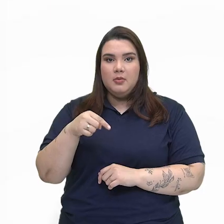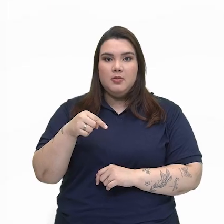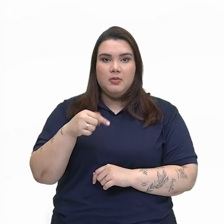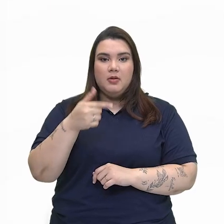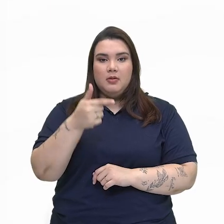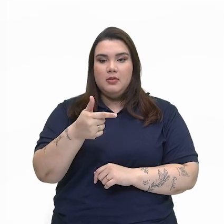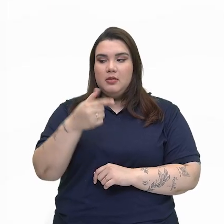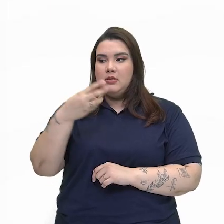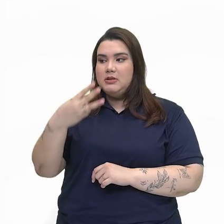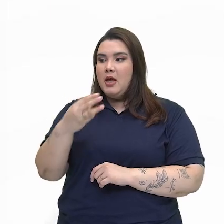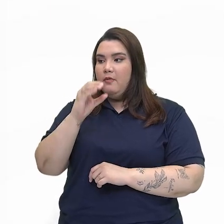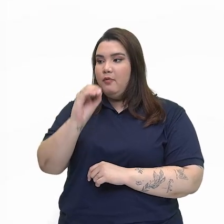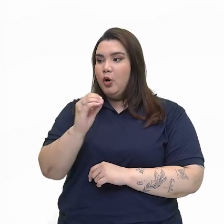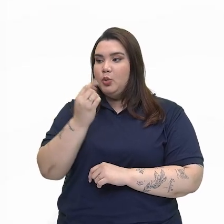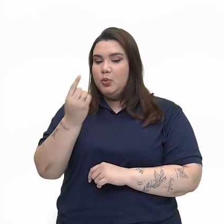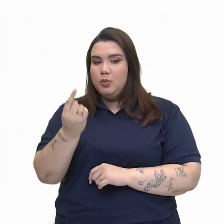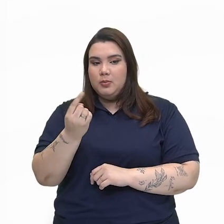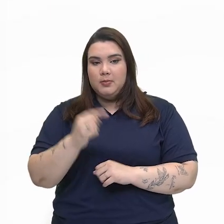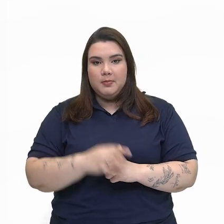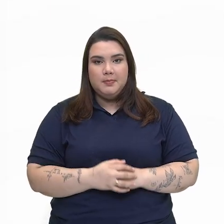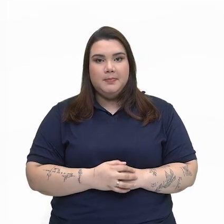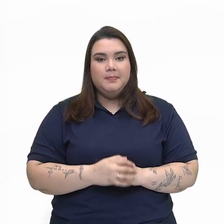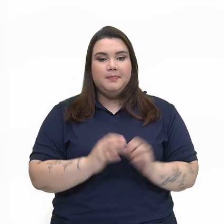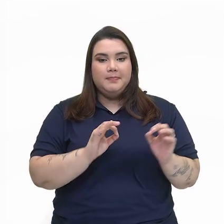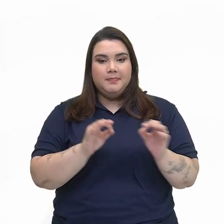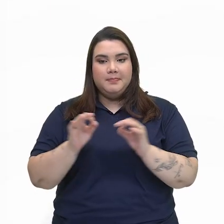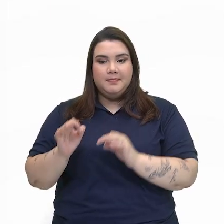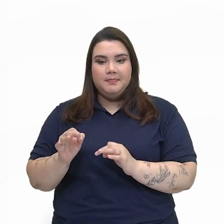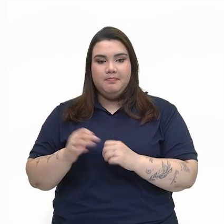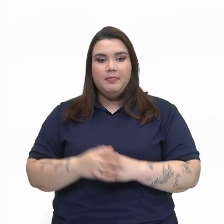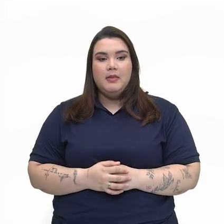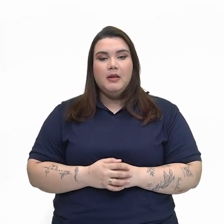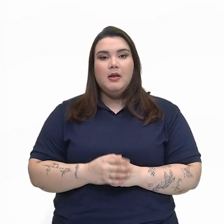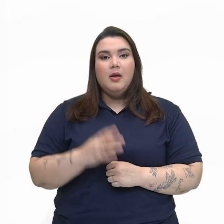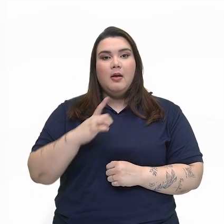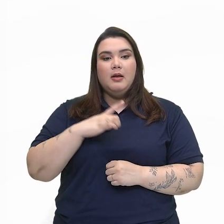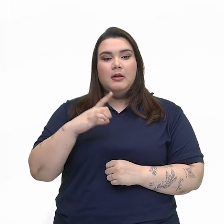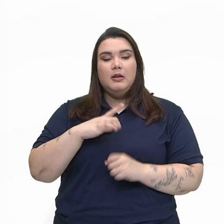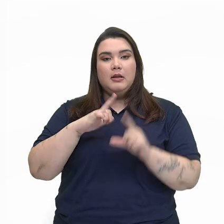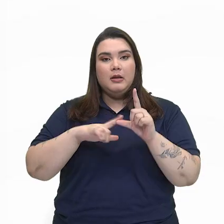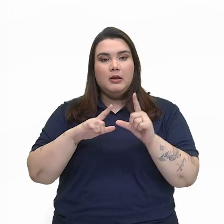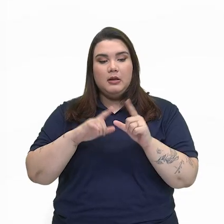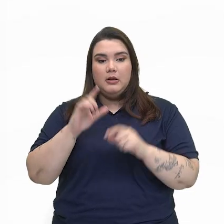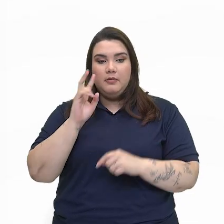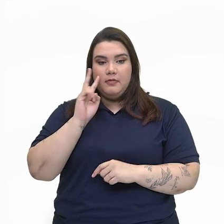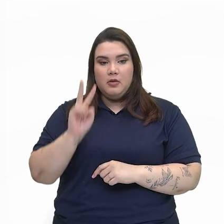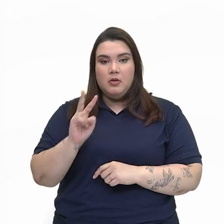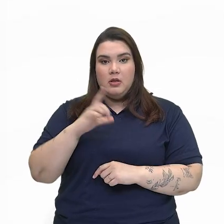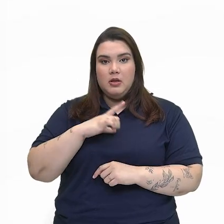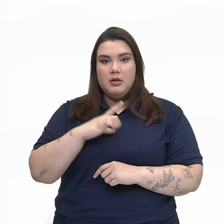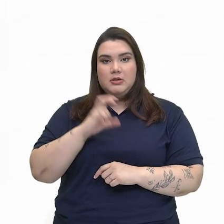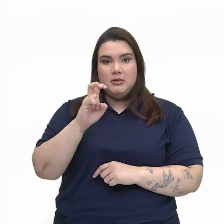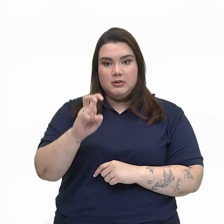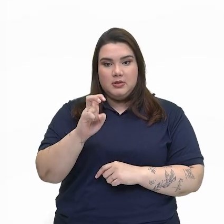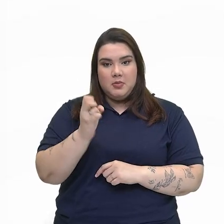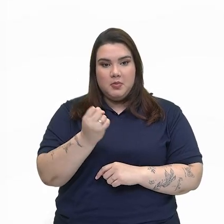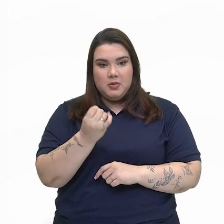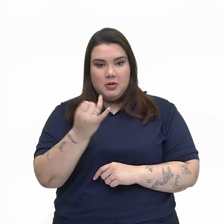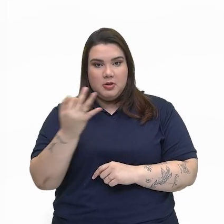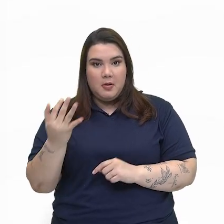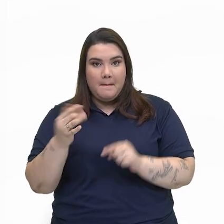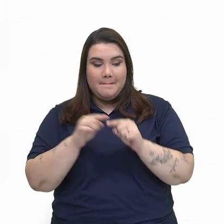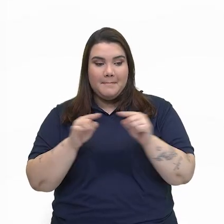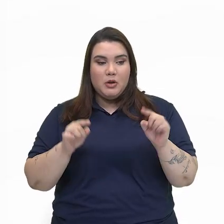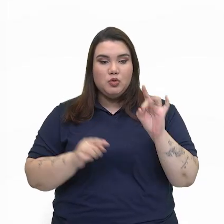0,2301. Você vê 5 algarismos, mas apenas 4 são significativos. E aí na